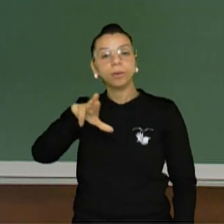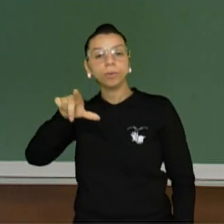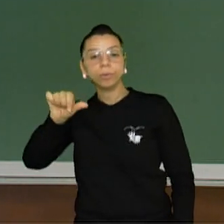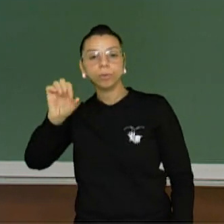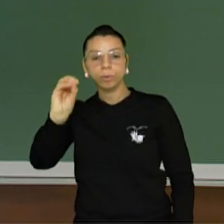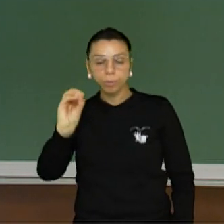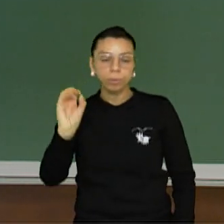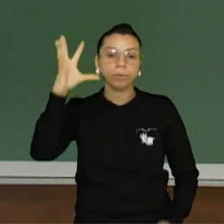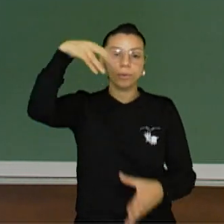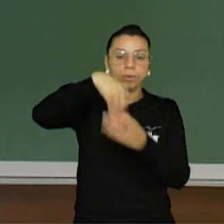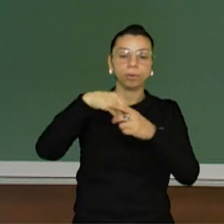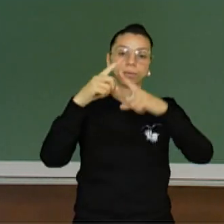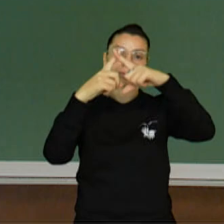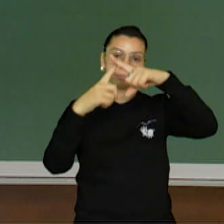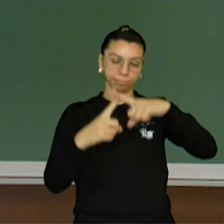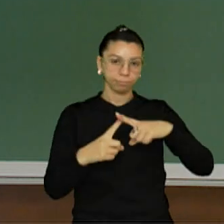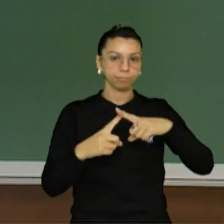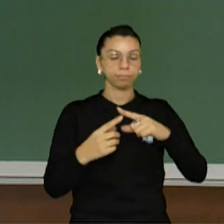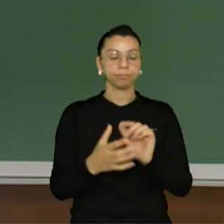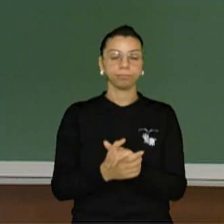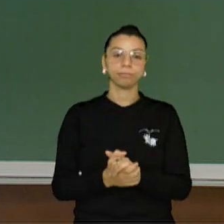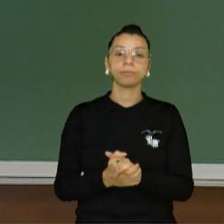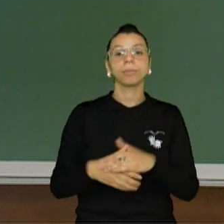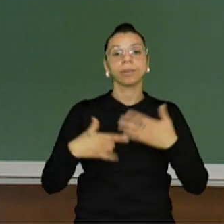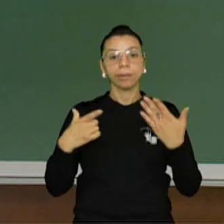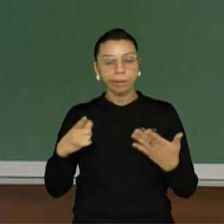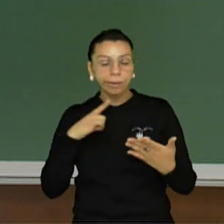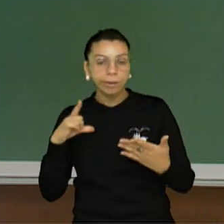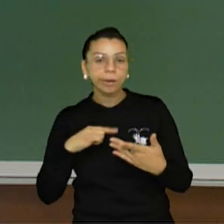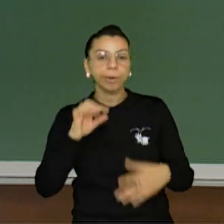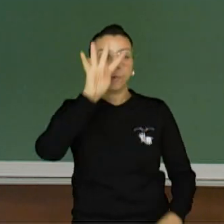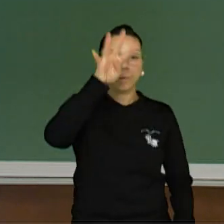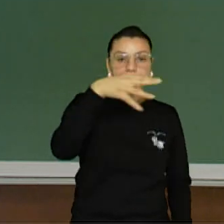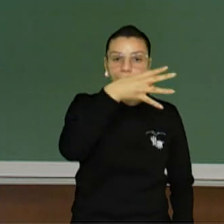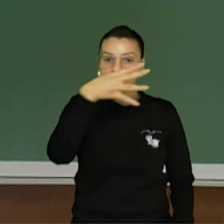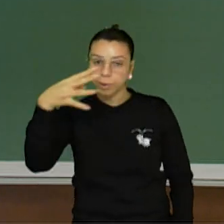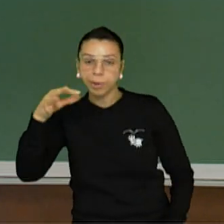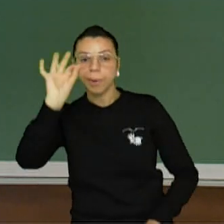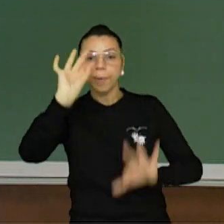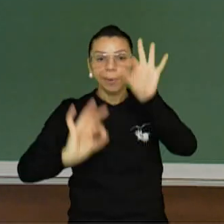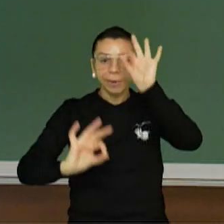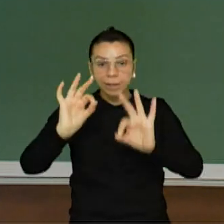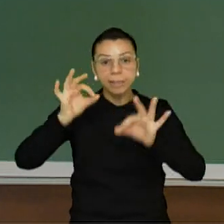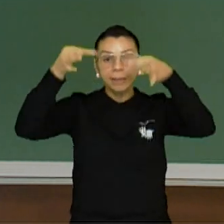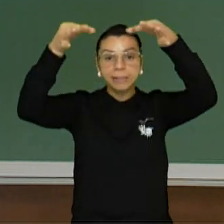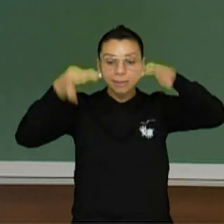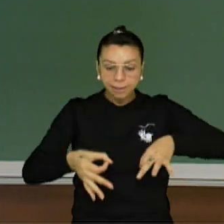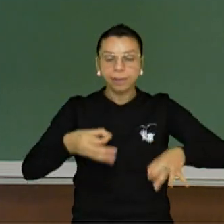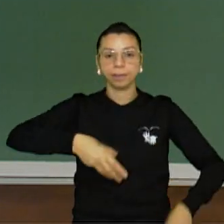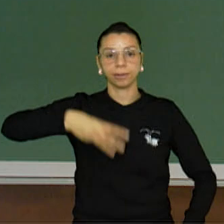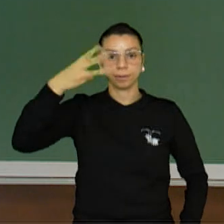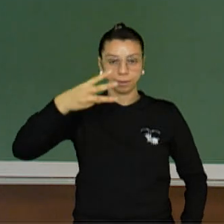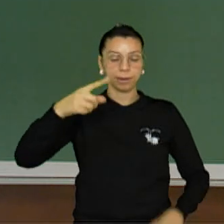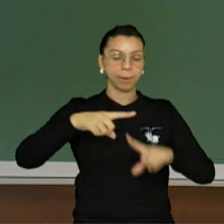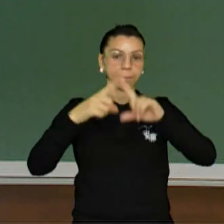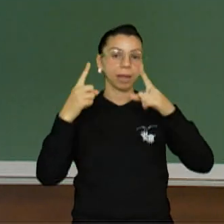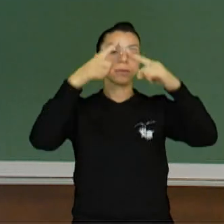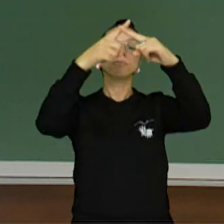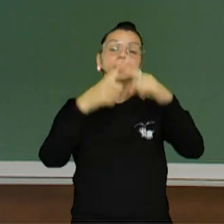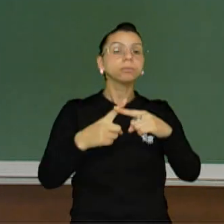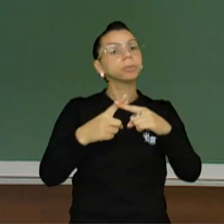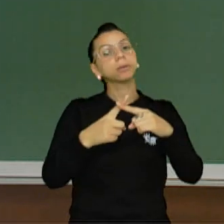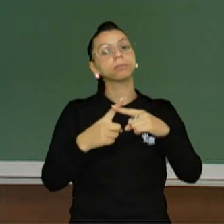Então, aqui ele torna a matriz na ordem que eu quero, que é a ordem 3, mas na hora de multiplicar, 1 é neutro